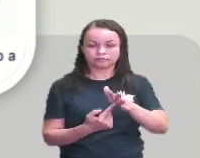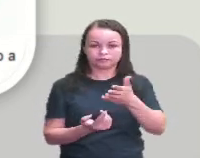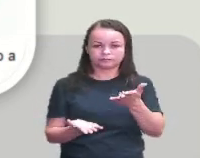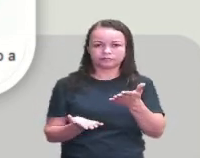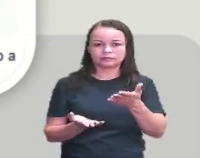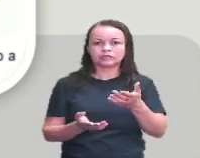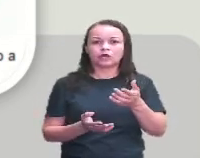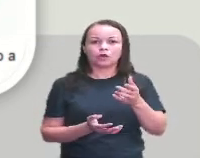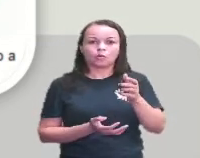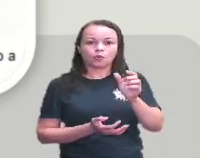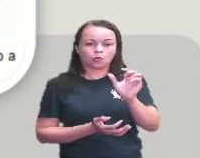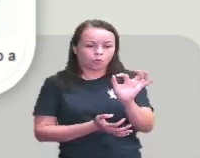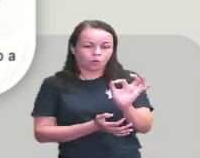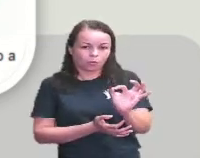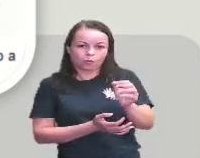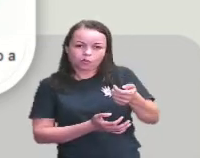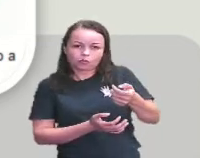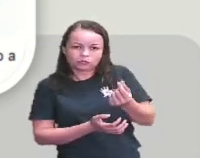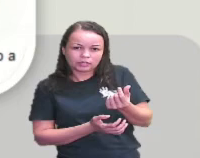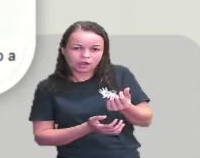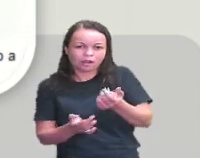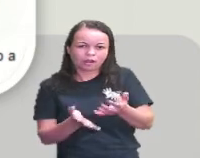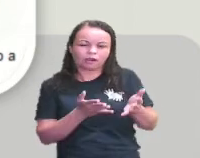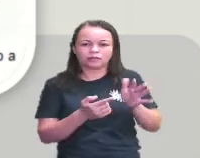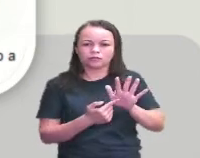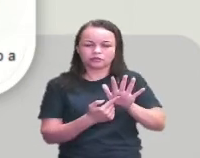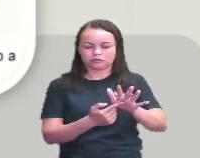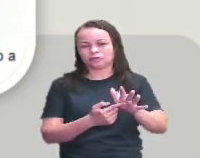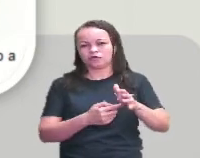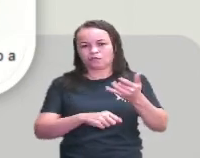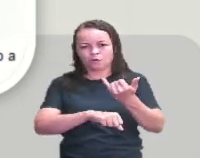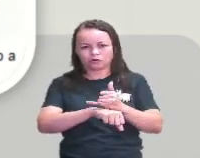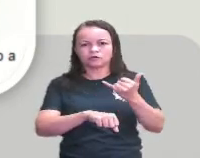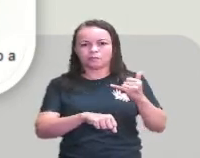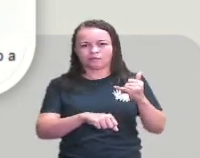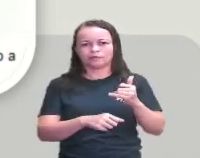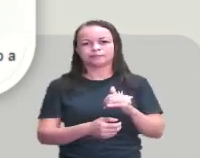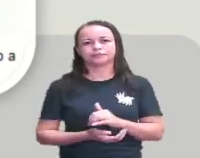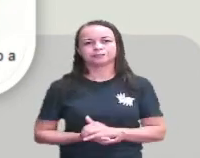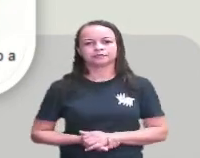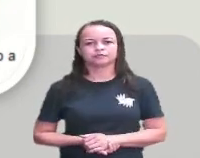as moedas são atraídas pelos ímãs, porque elas são compostos de metais.